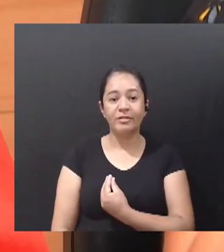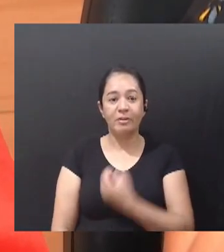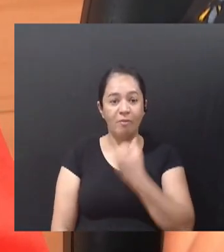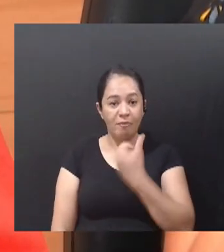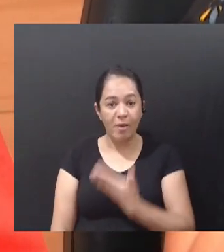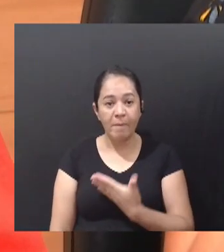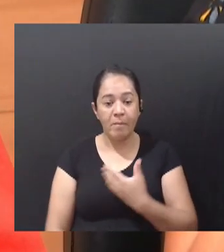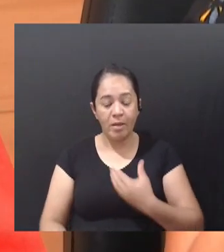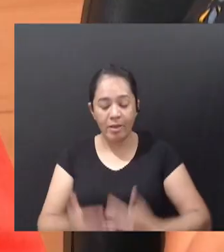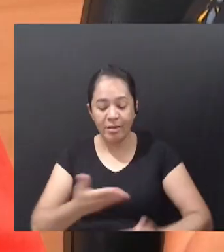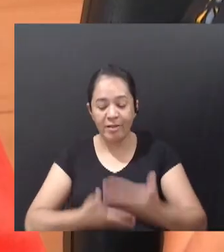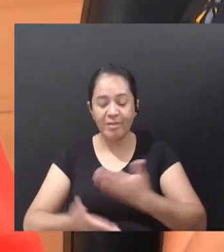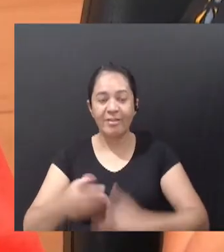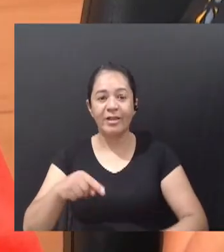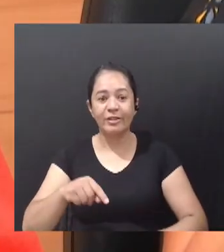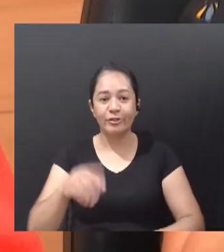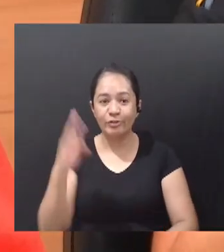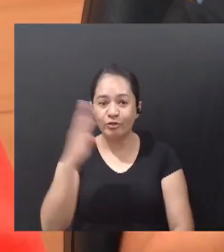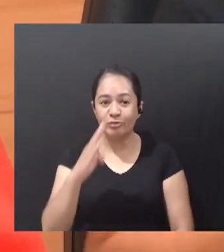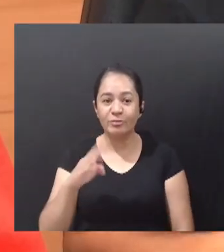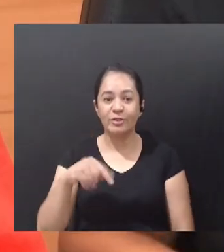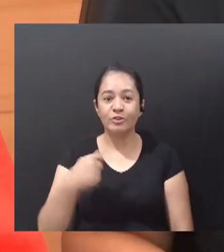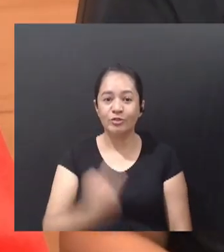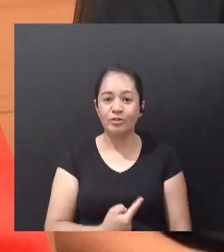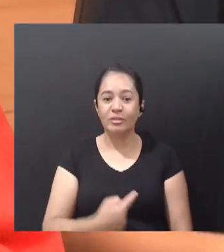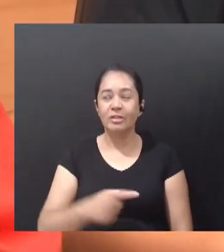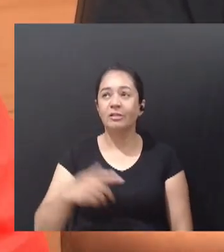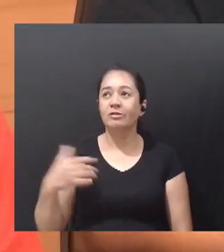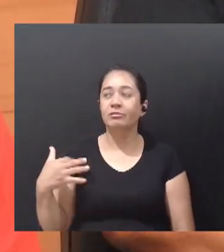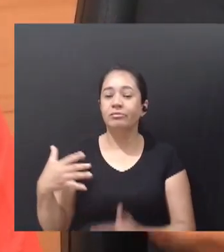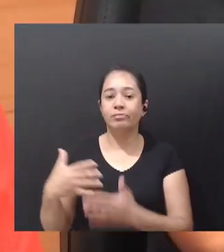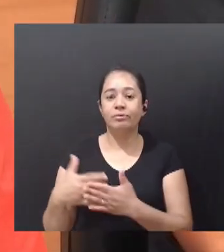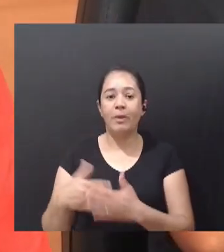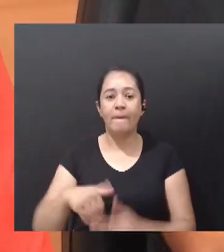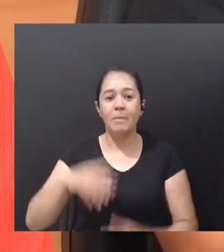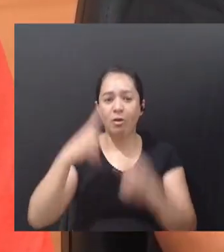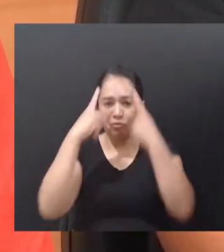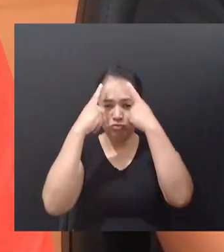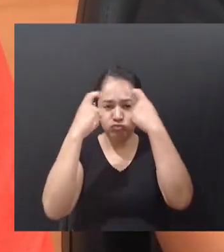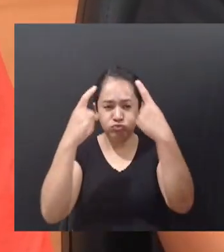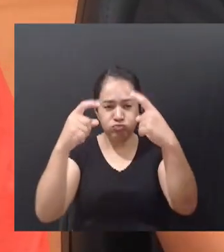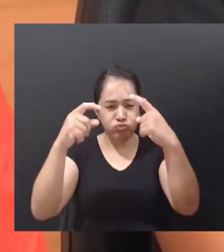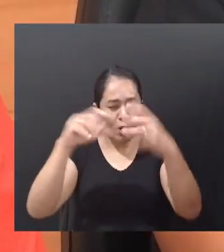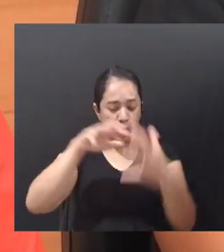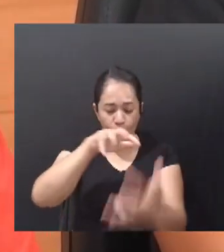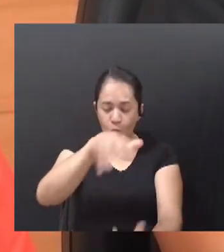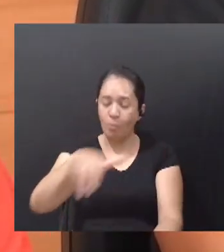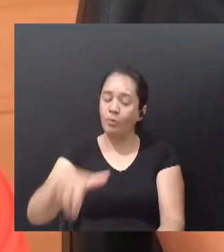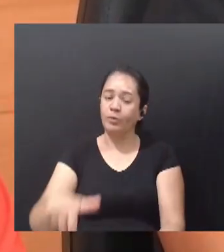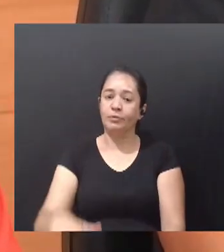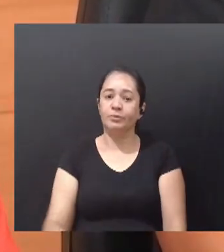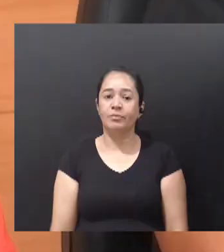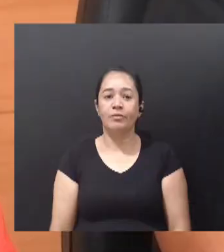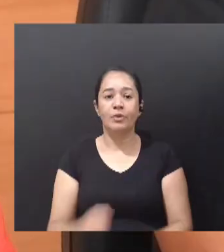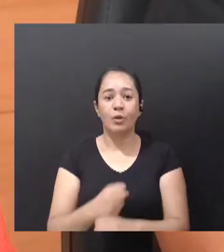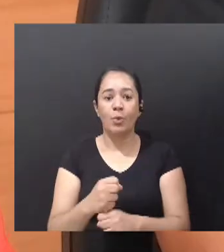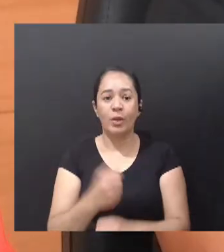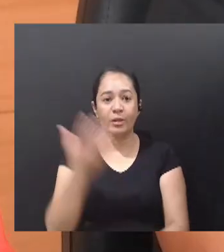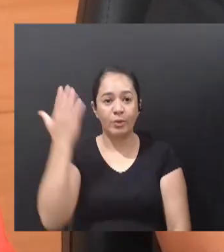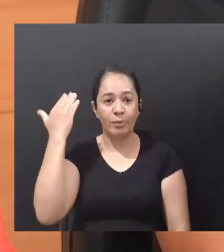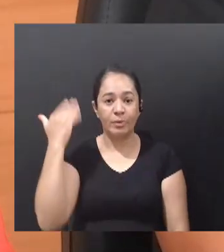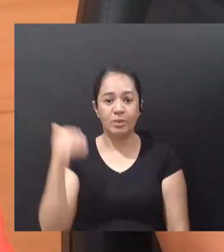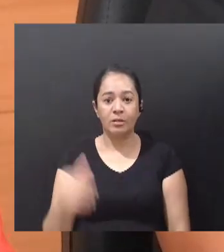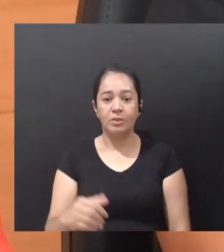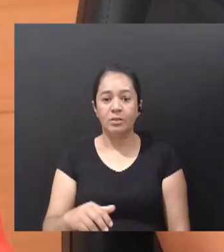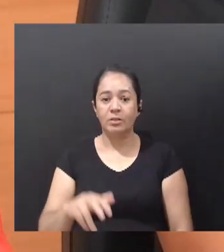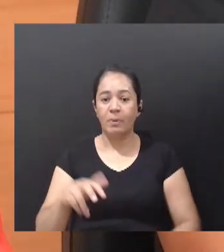como o nosso, que há tantas décadas é o mais violento do mundo. Ano passado morreu mais